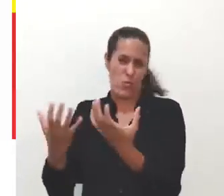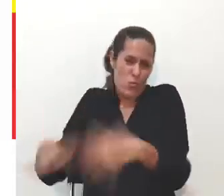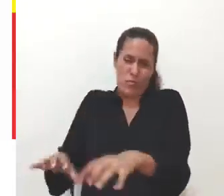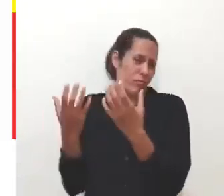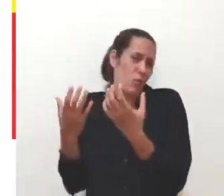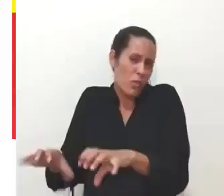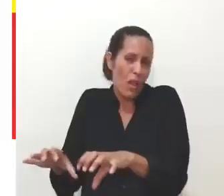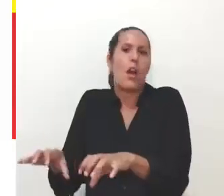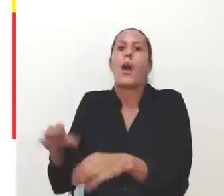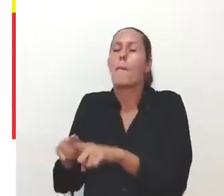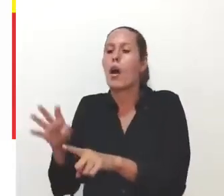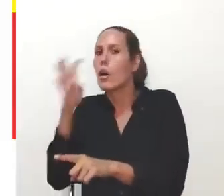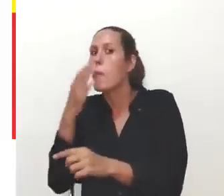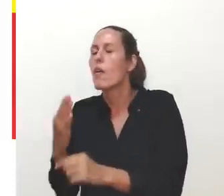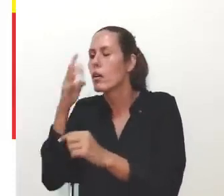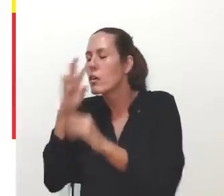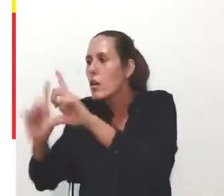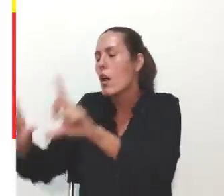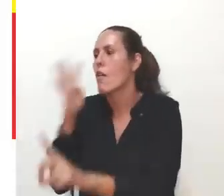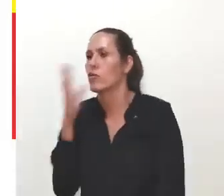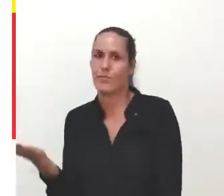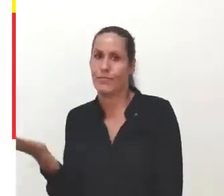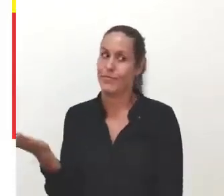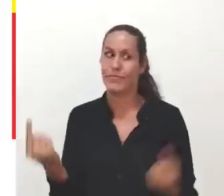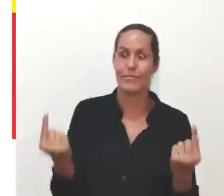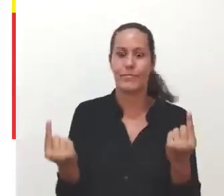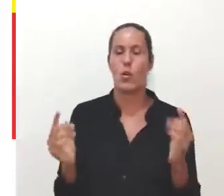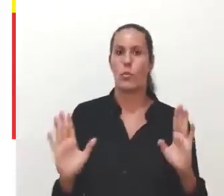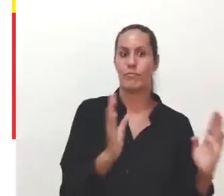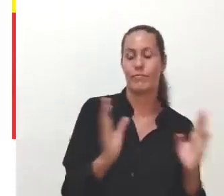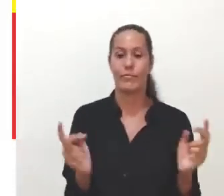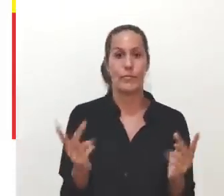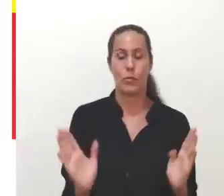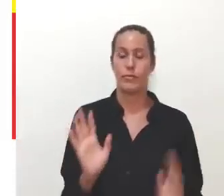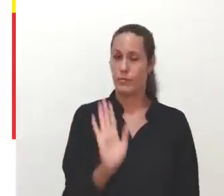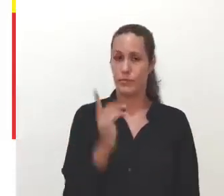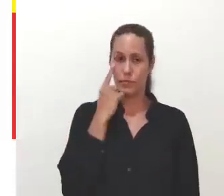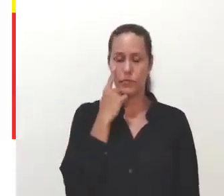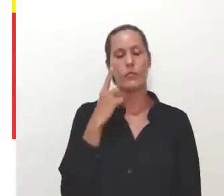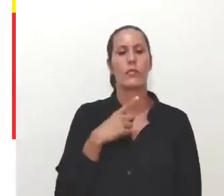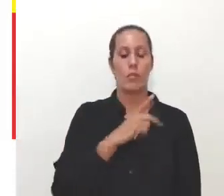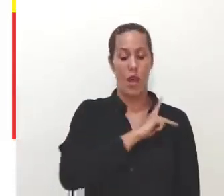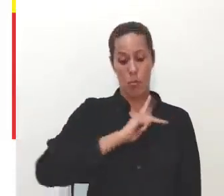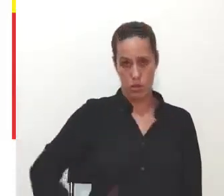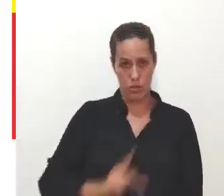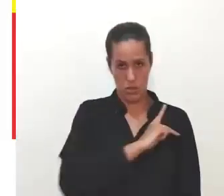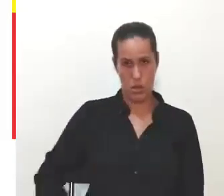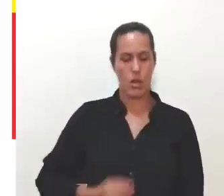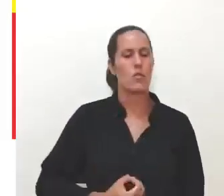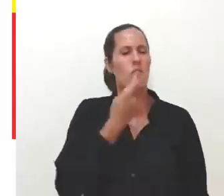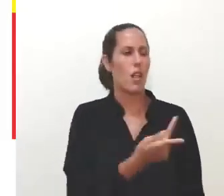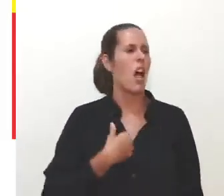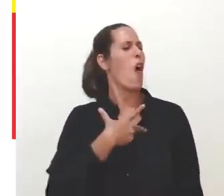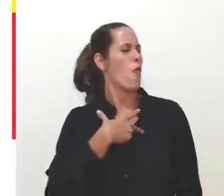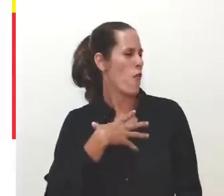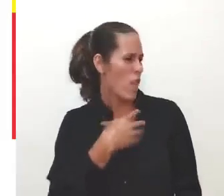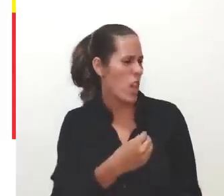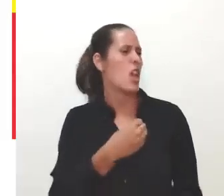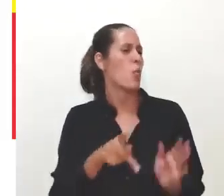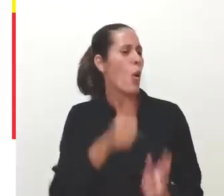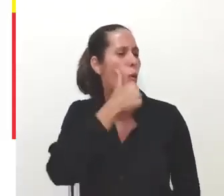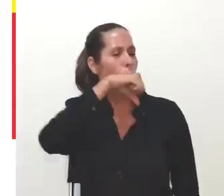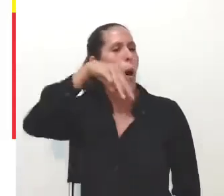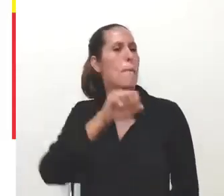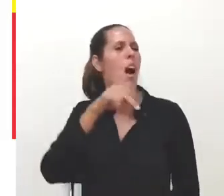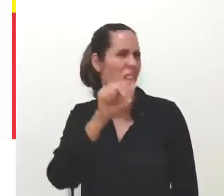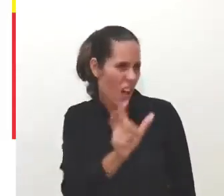que você escreveria se tivesse que dizer para sua mãe que não quer lavar aquela louça e sim assistir TV?